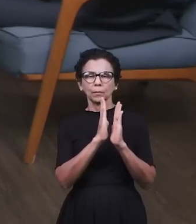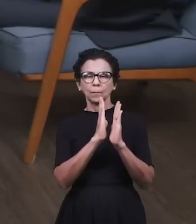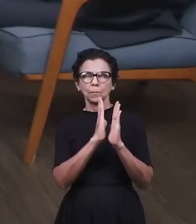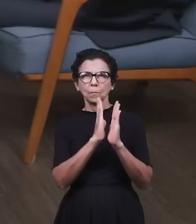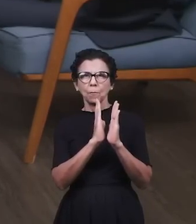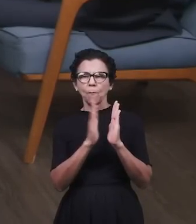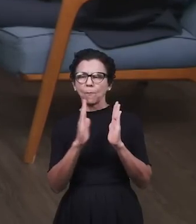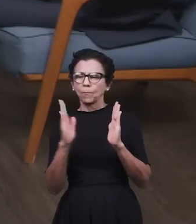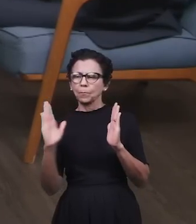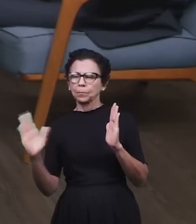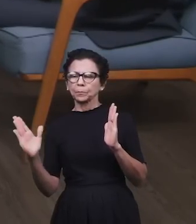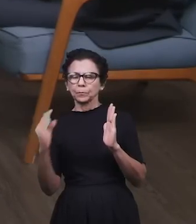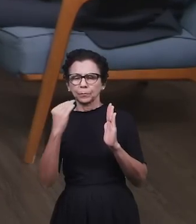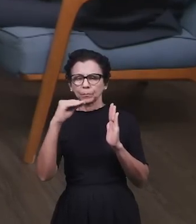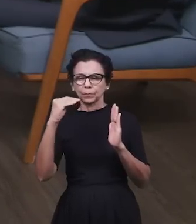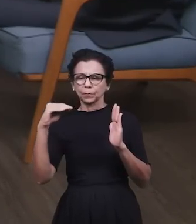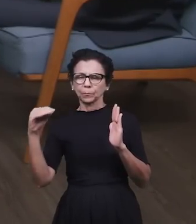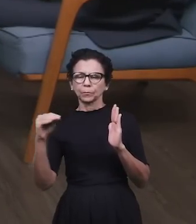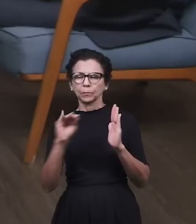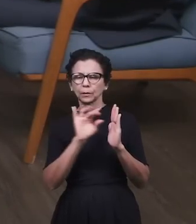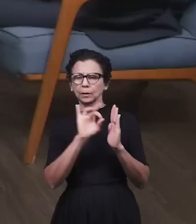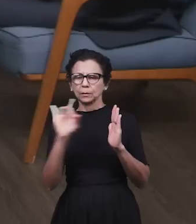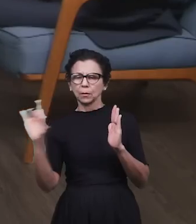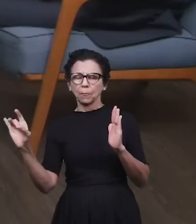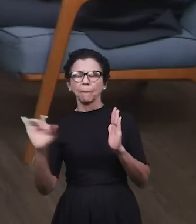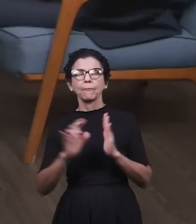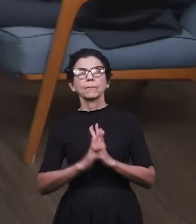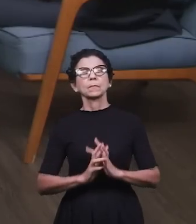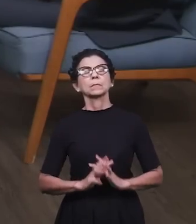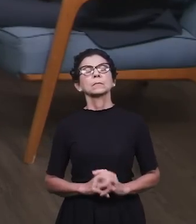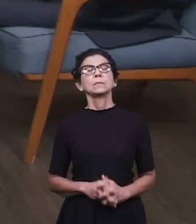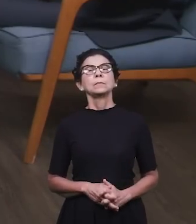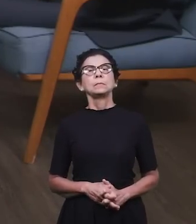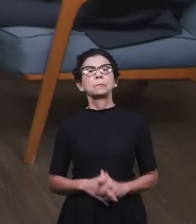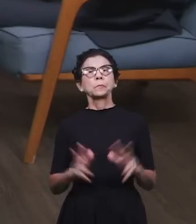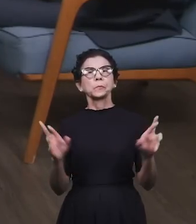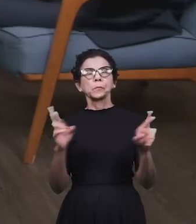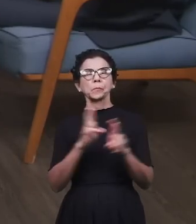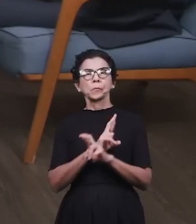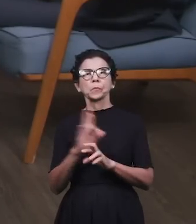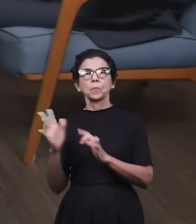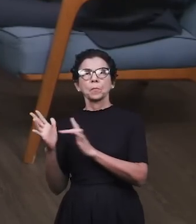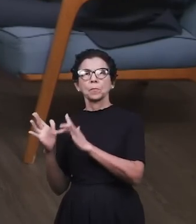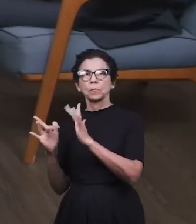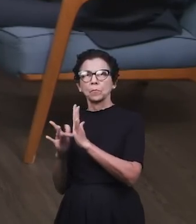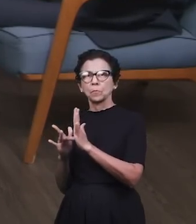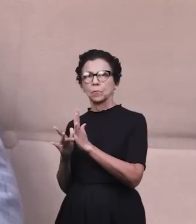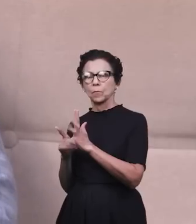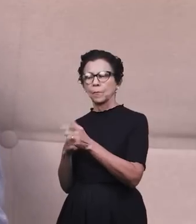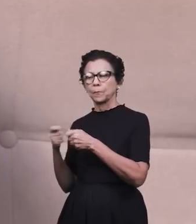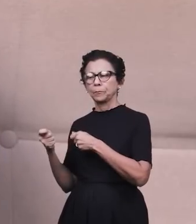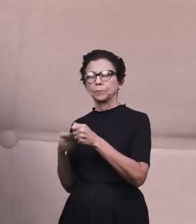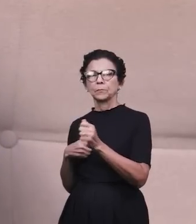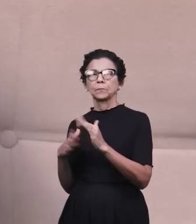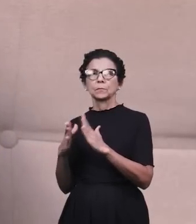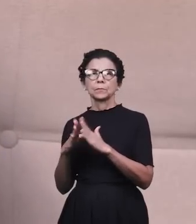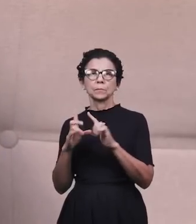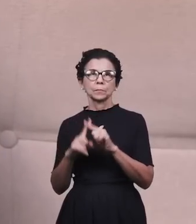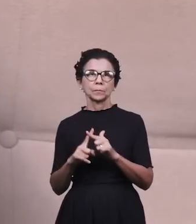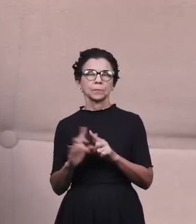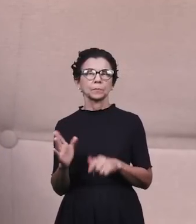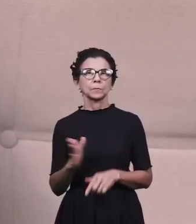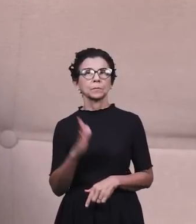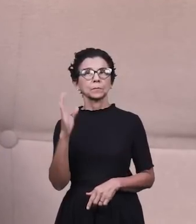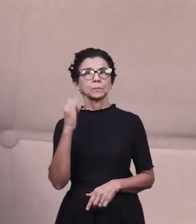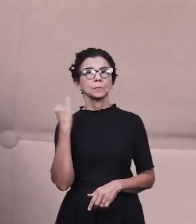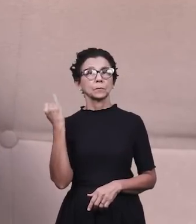que nós trazemos disso aqui para o governo do Senhor Jesus no meio da igreja? importante,